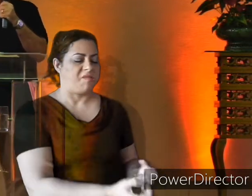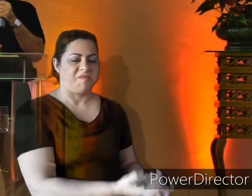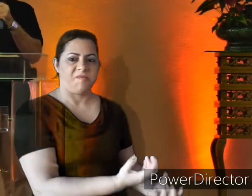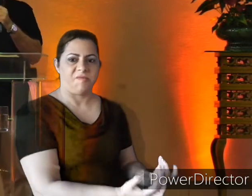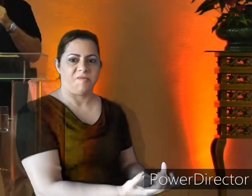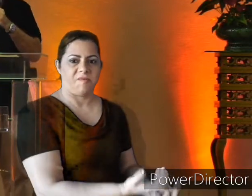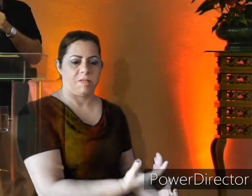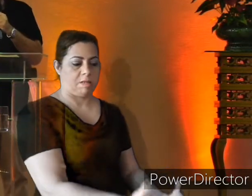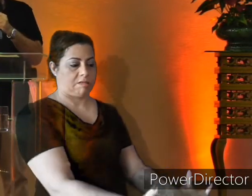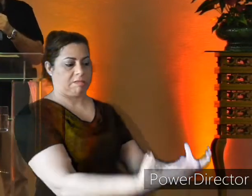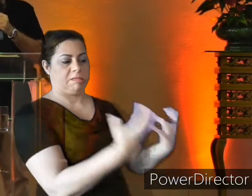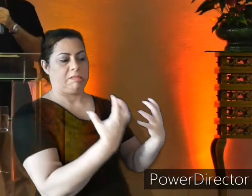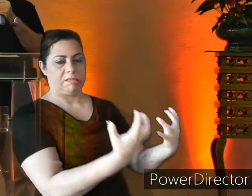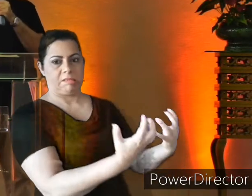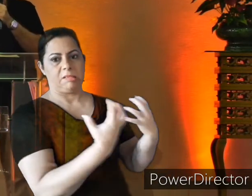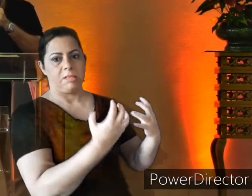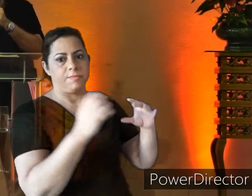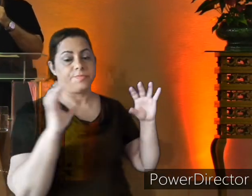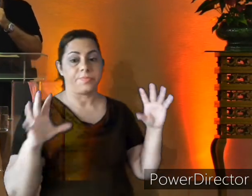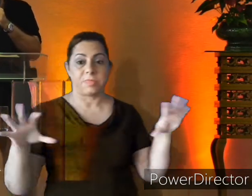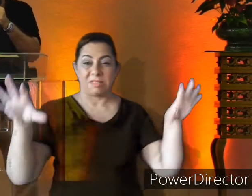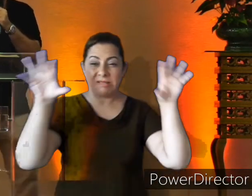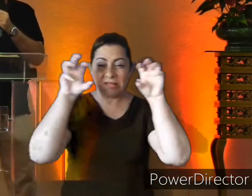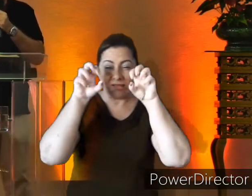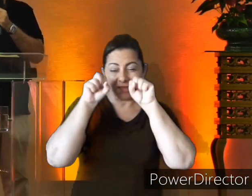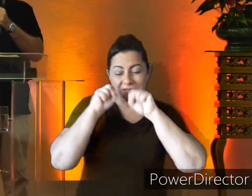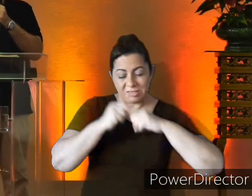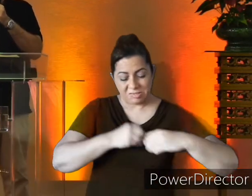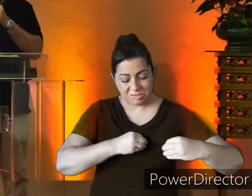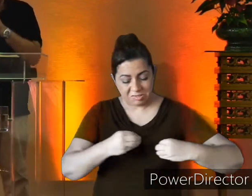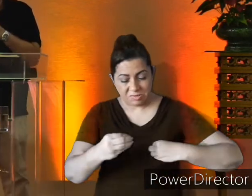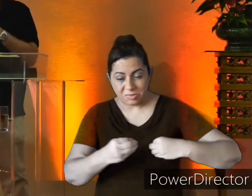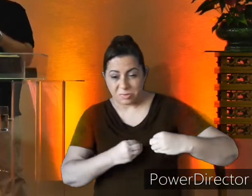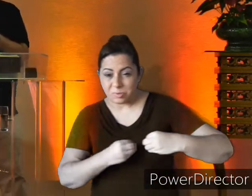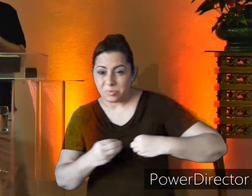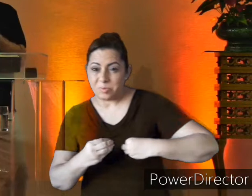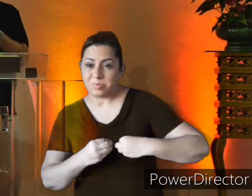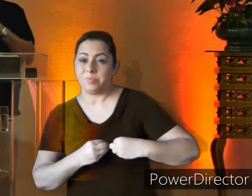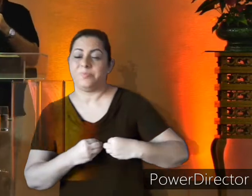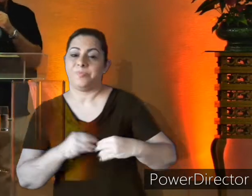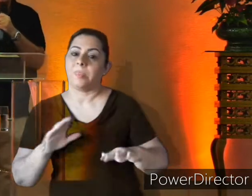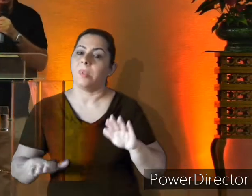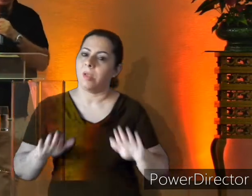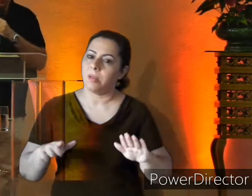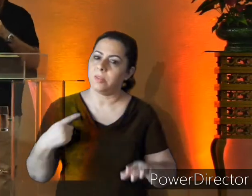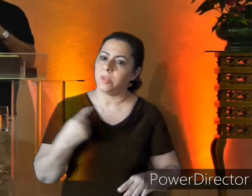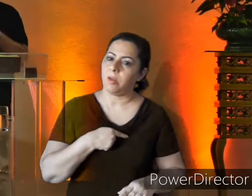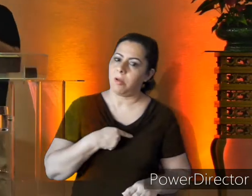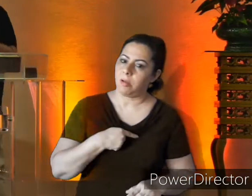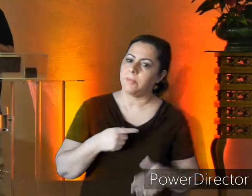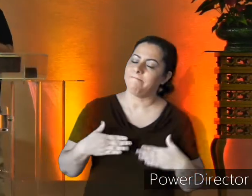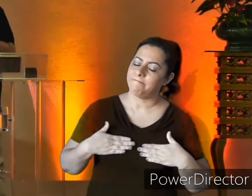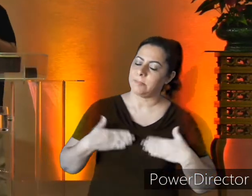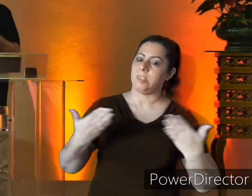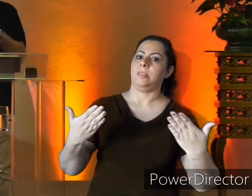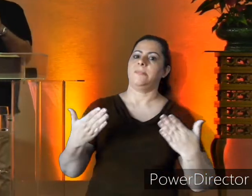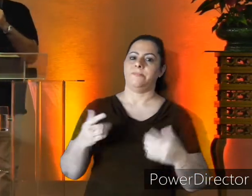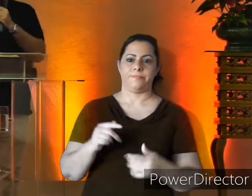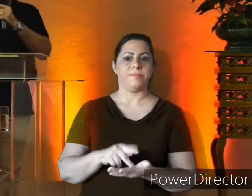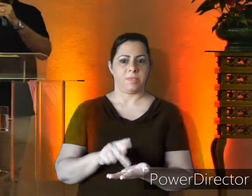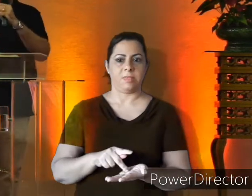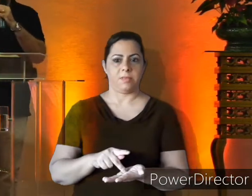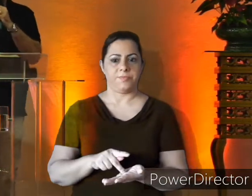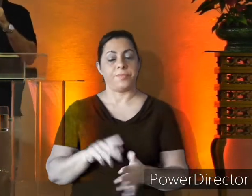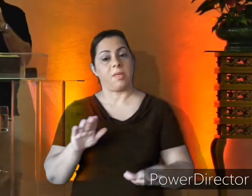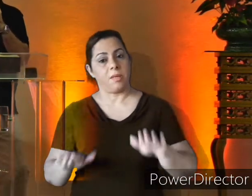pegar às vezes de surpresa, e às vezes não é nem de surpresa. Às vezes o inferno, as trevas, o pecado, ele vai